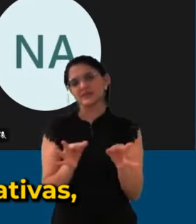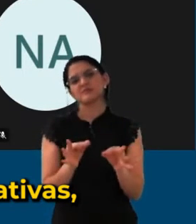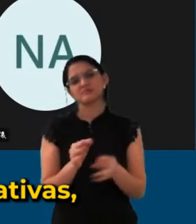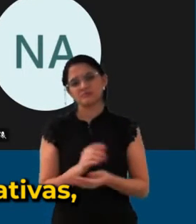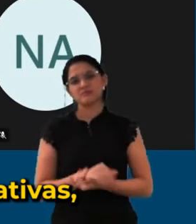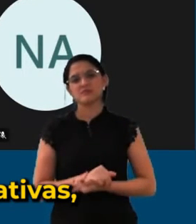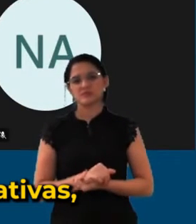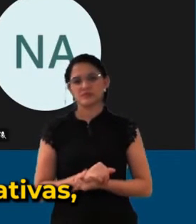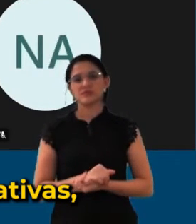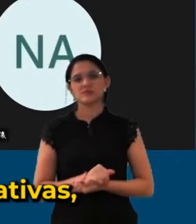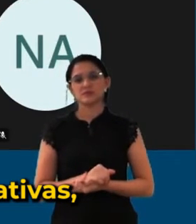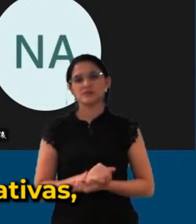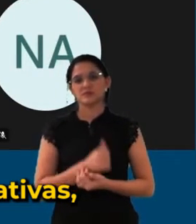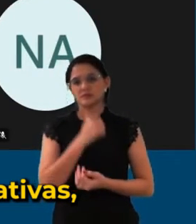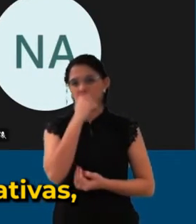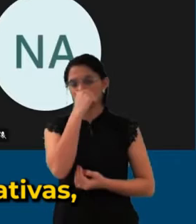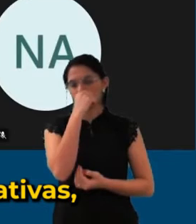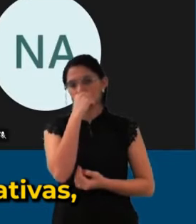né,